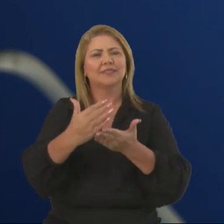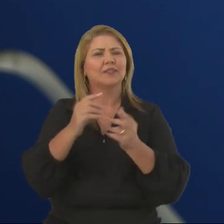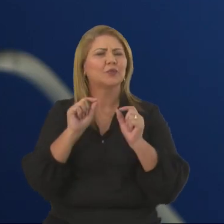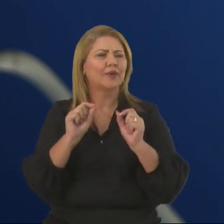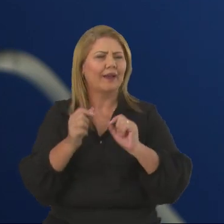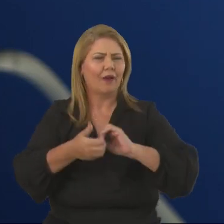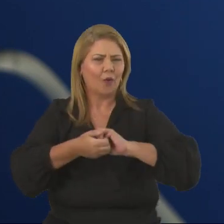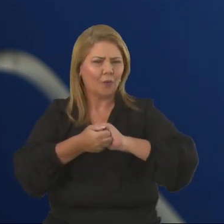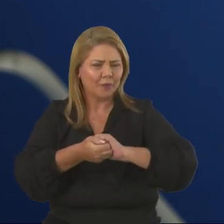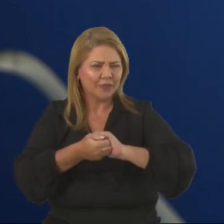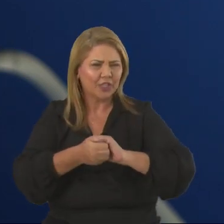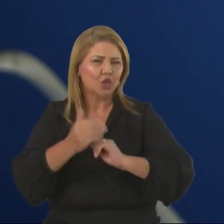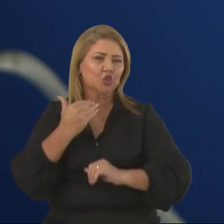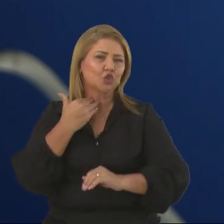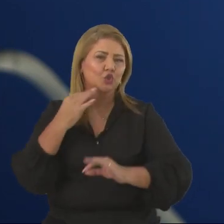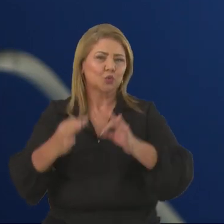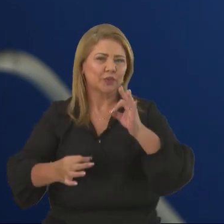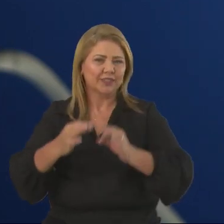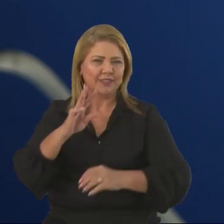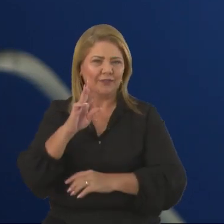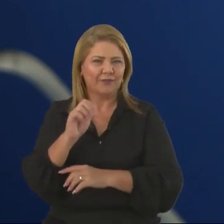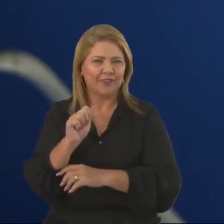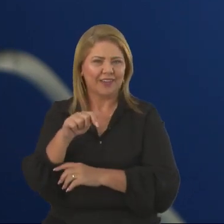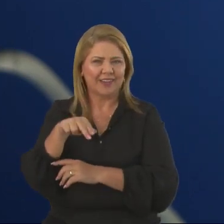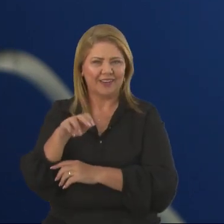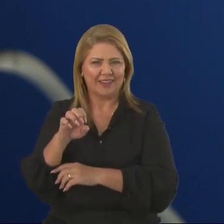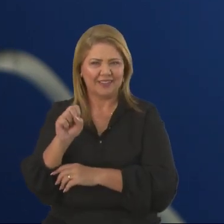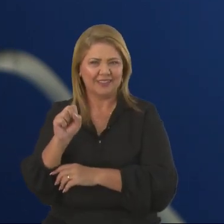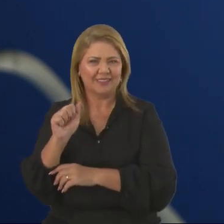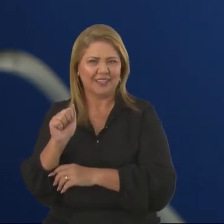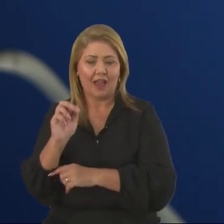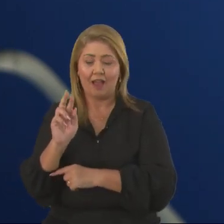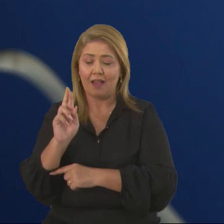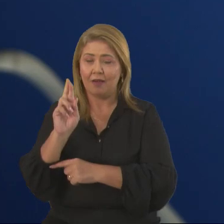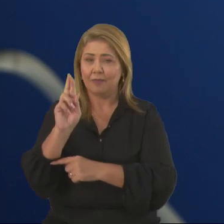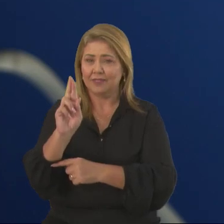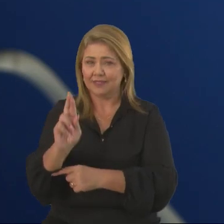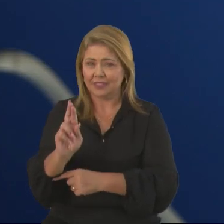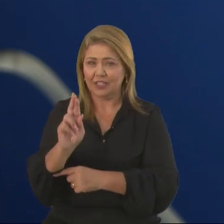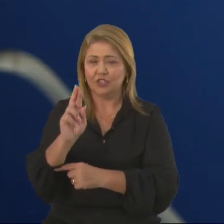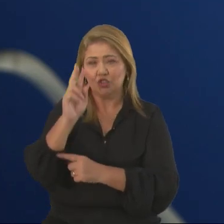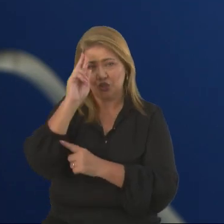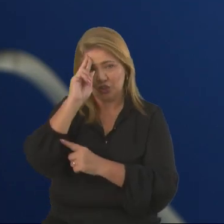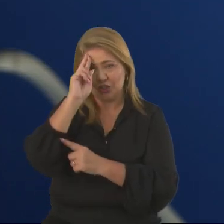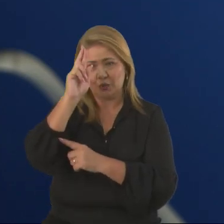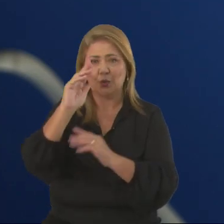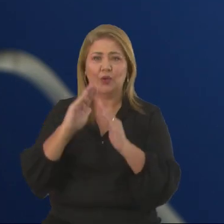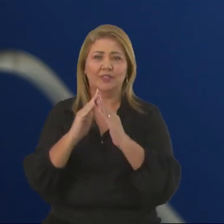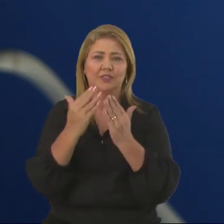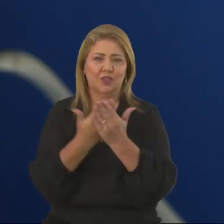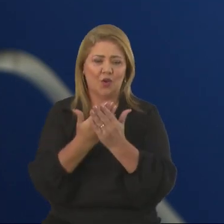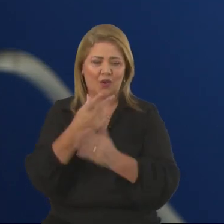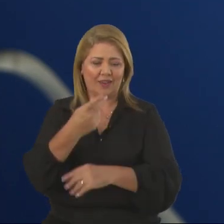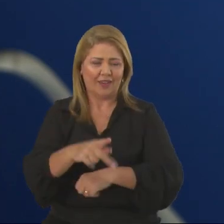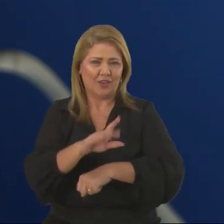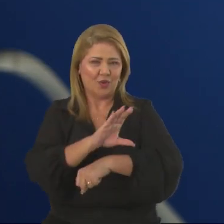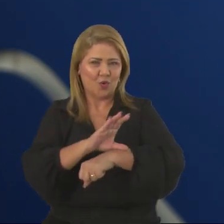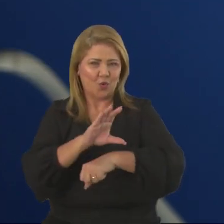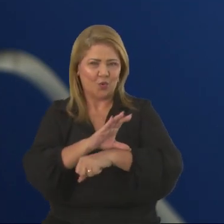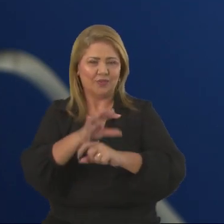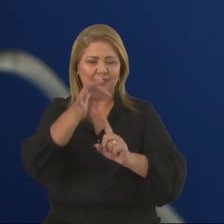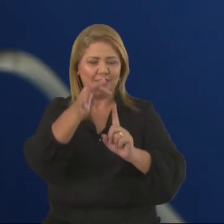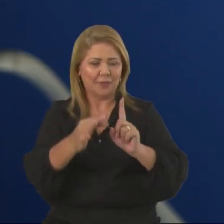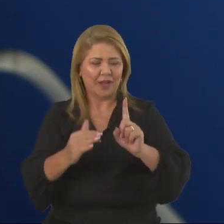a juíza Vanessa Rodrigues Vieira, neste ato representando o diretor da Escola Judicial, desembargador